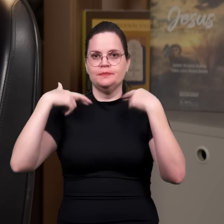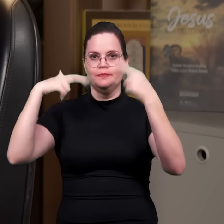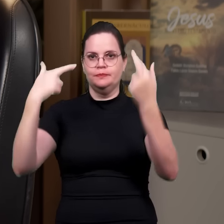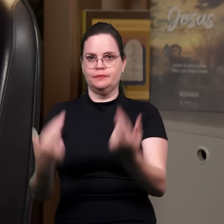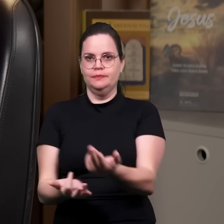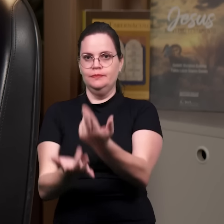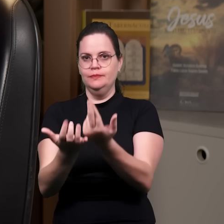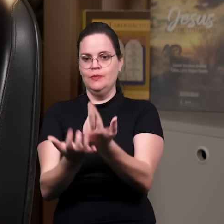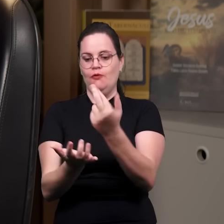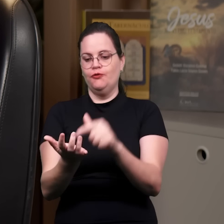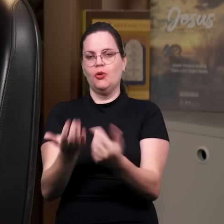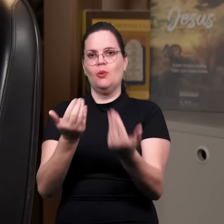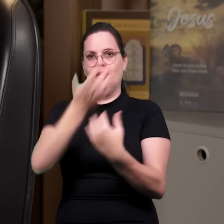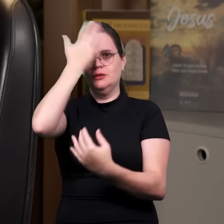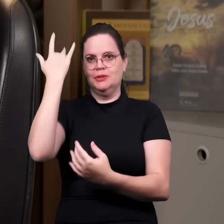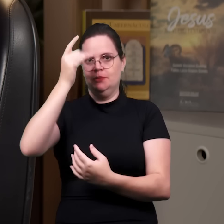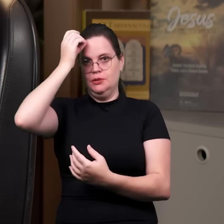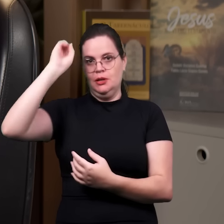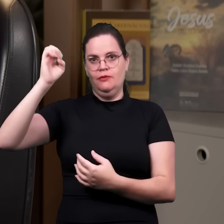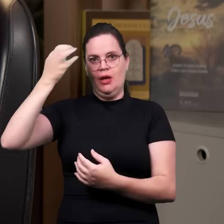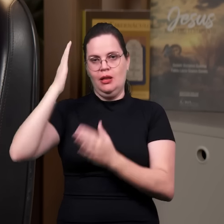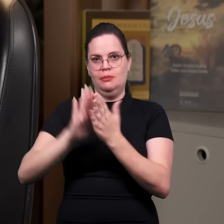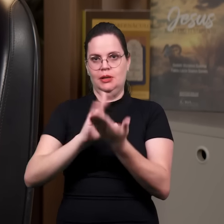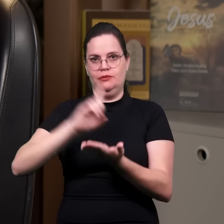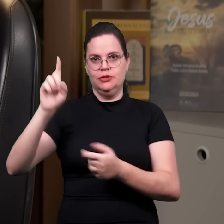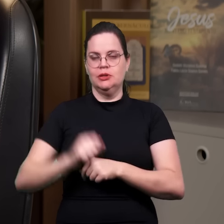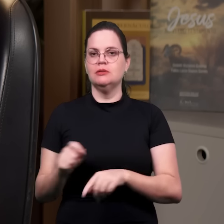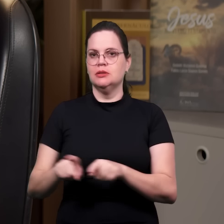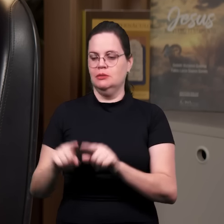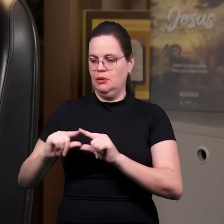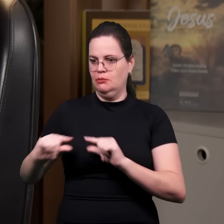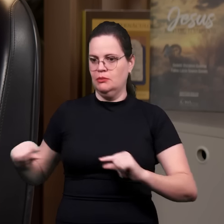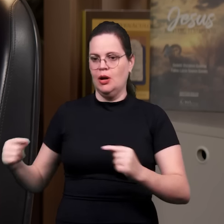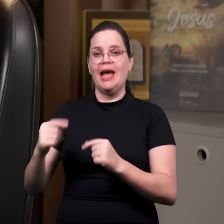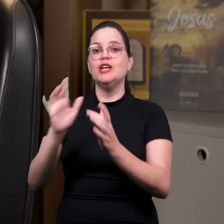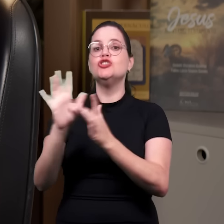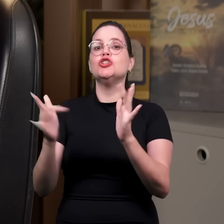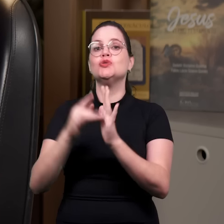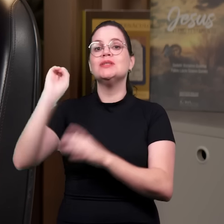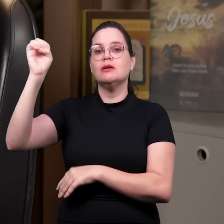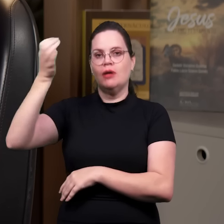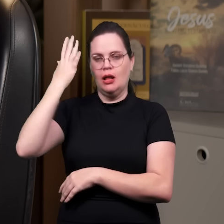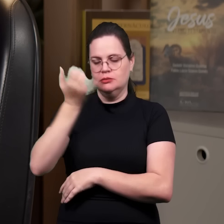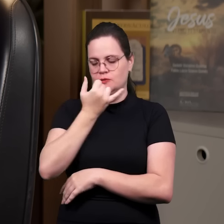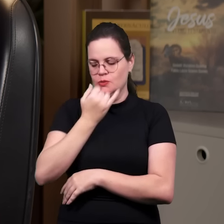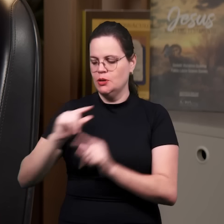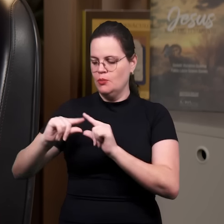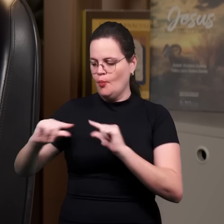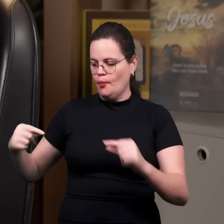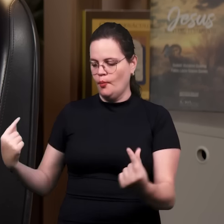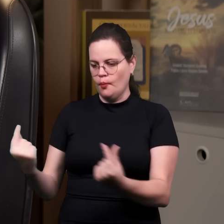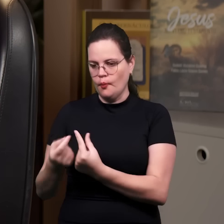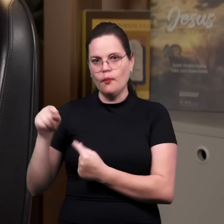pães ázimos, né? O Senhor fala do pão sem fermento, que é o pão ázimo, né? Então lá era o pão ázimo.